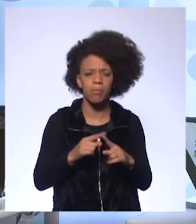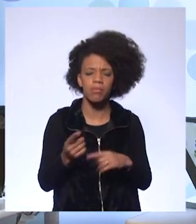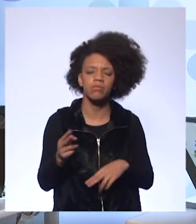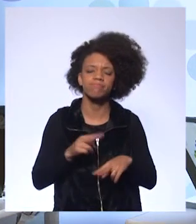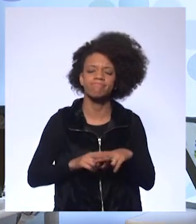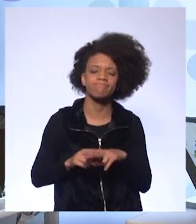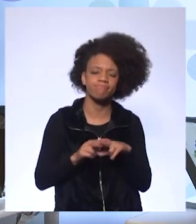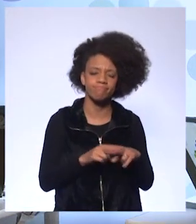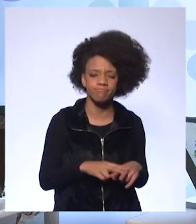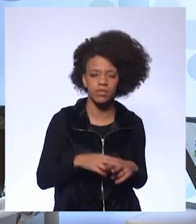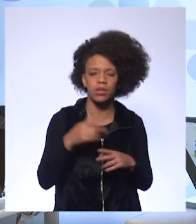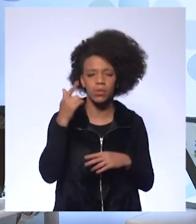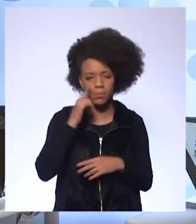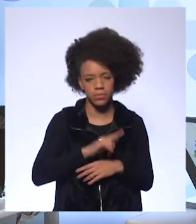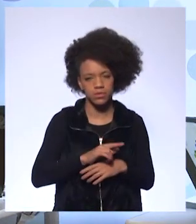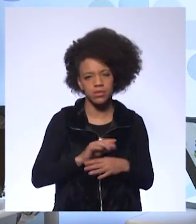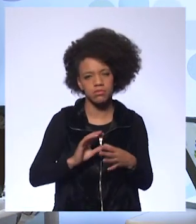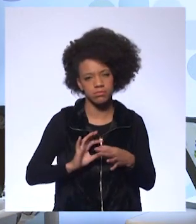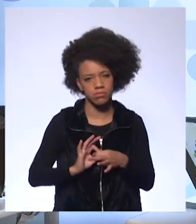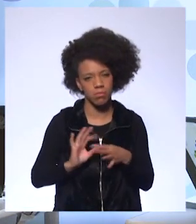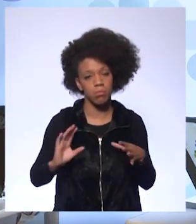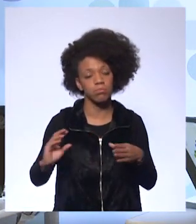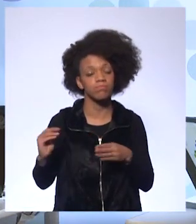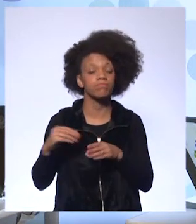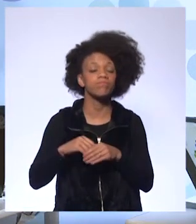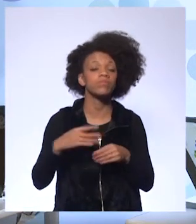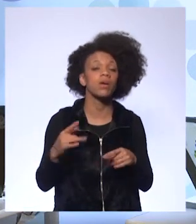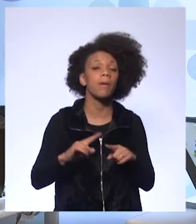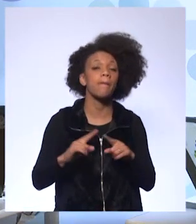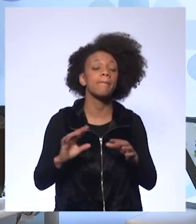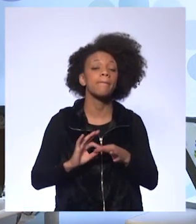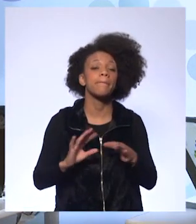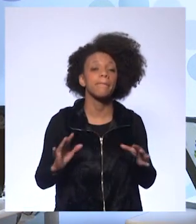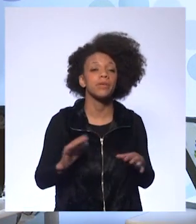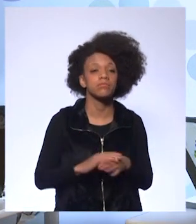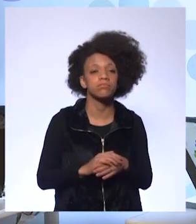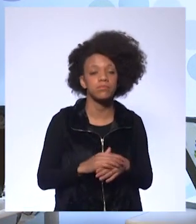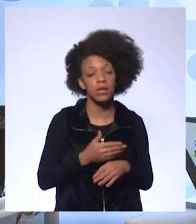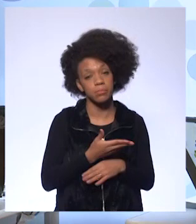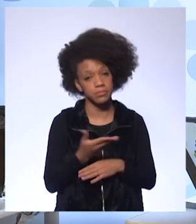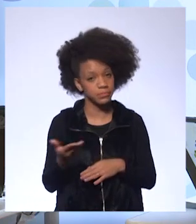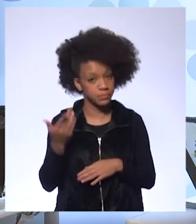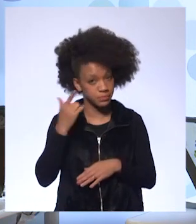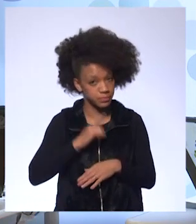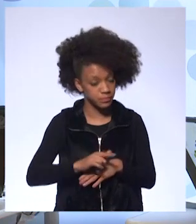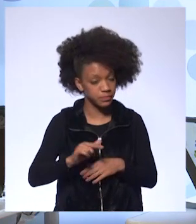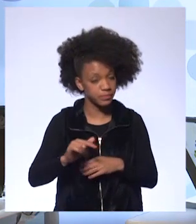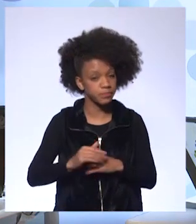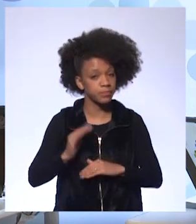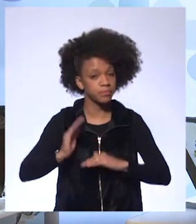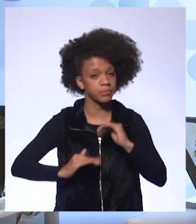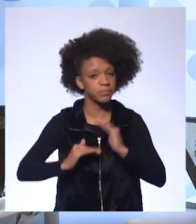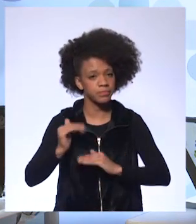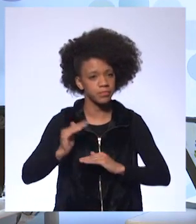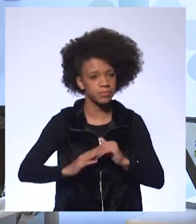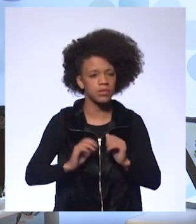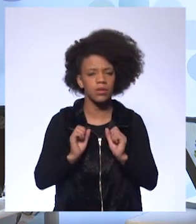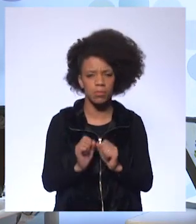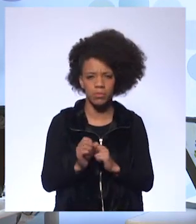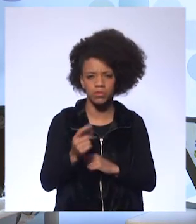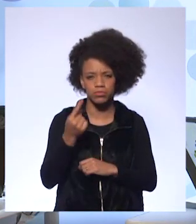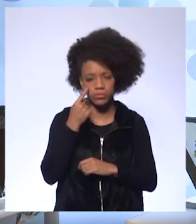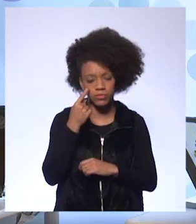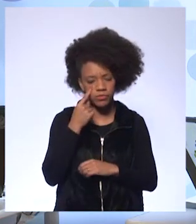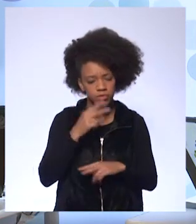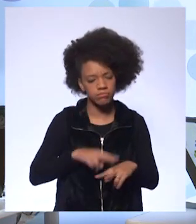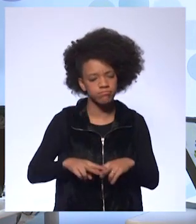retoma é assim que puder esse conteúdo Tá mas a gente deixa disponível tem a Playlist aí para que vocês possam trabalhar vocês podem ver a rever